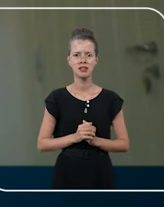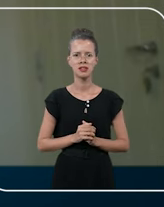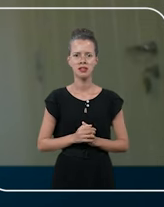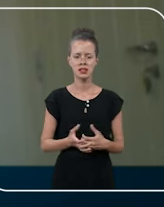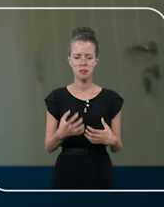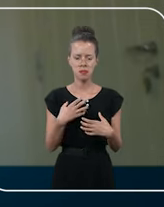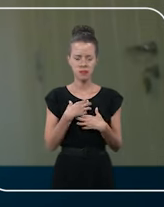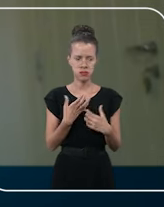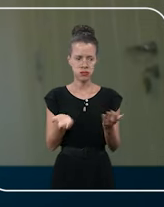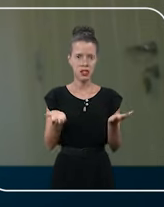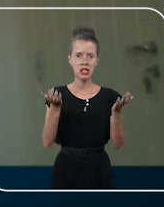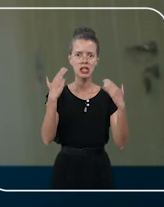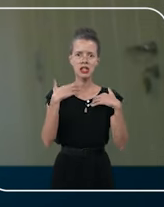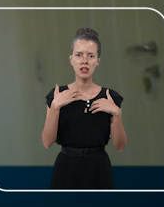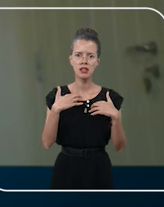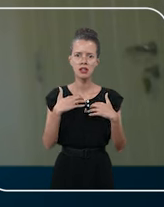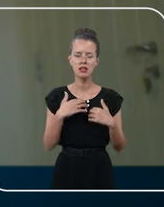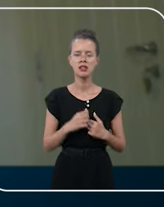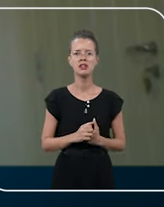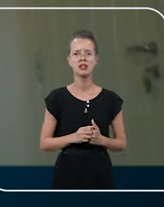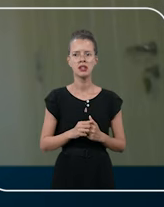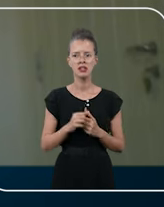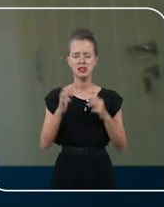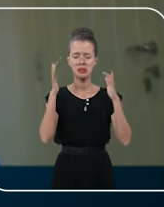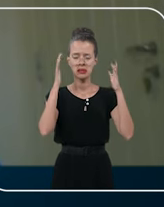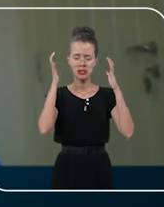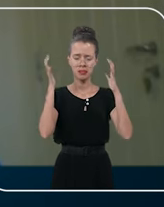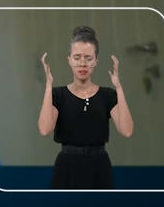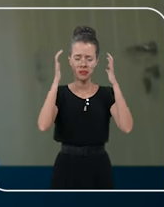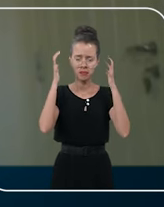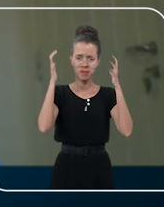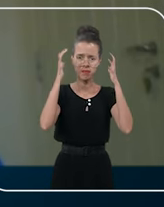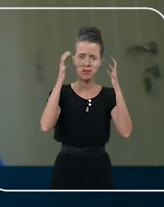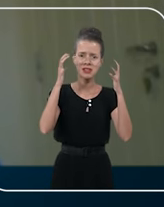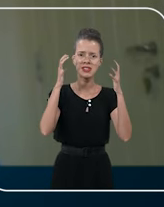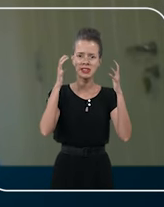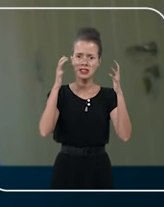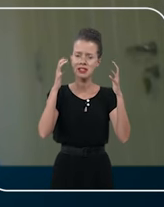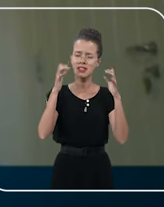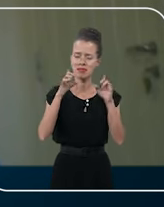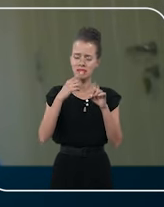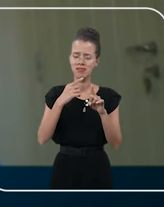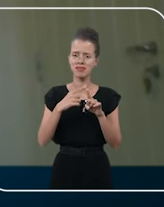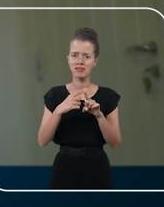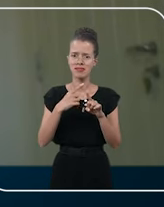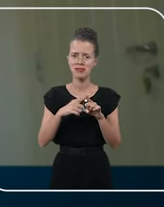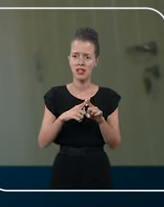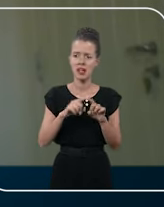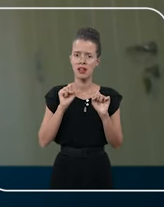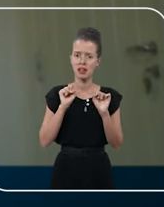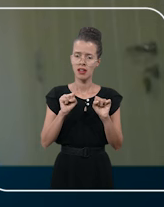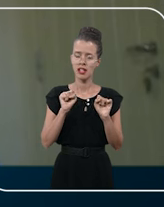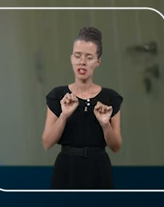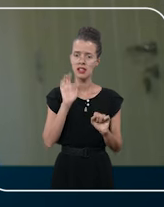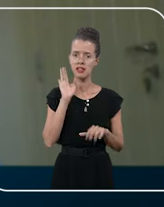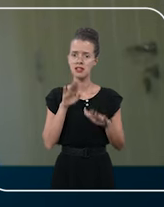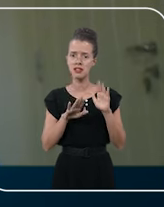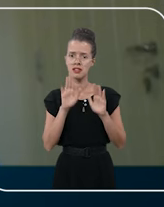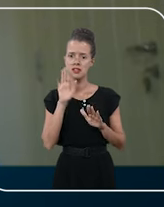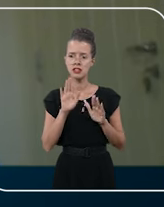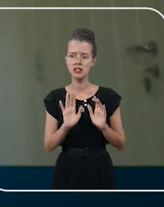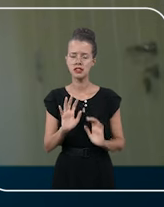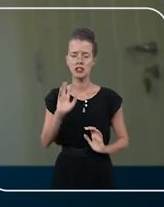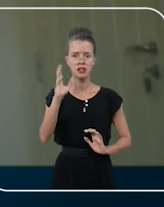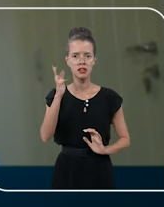sua integridade psíquica, né, podemos dizer assim. Então, é possível que nesses casos, quando a gente afere esse